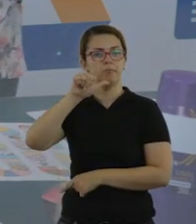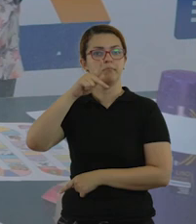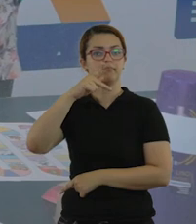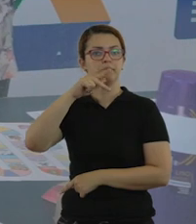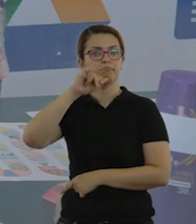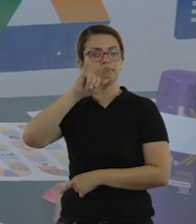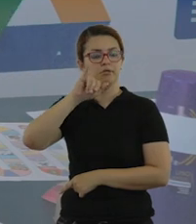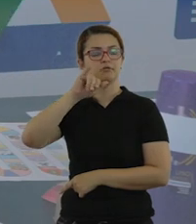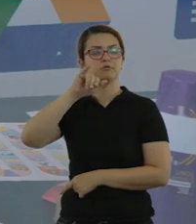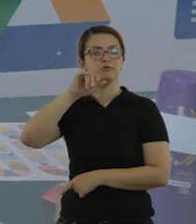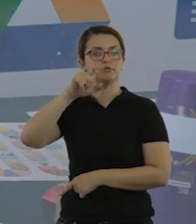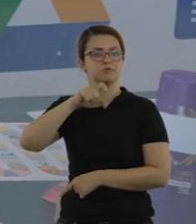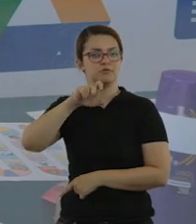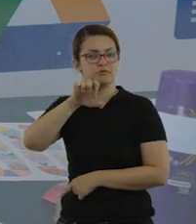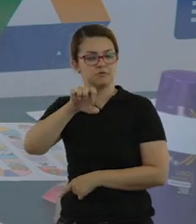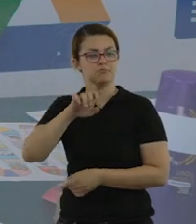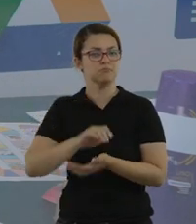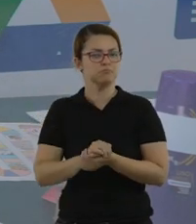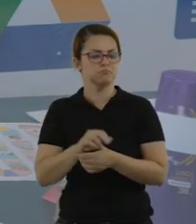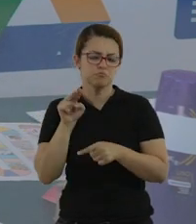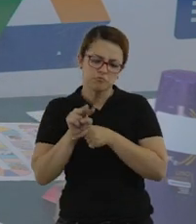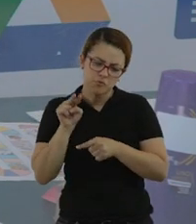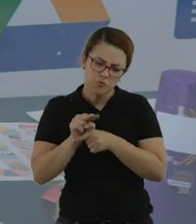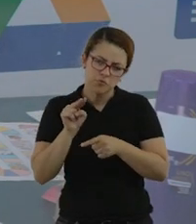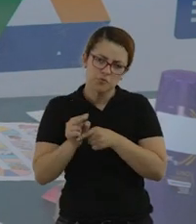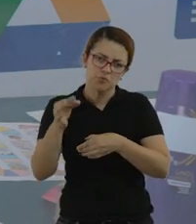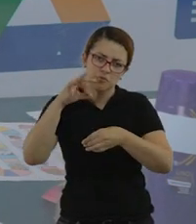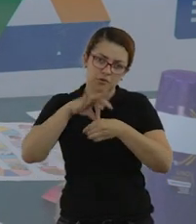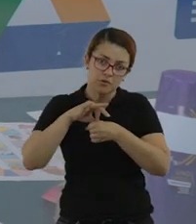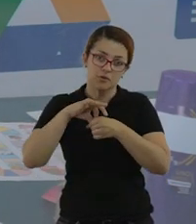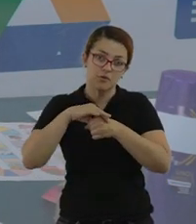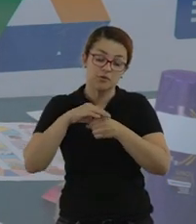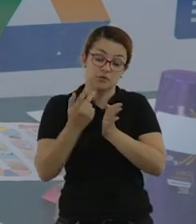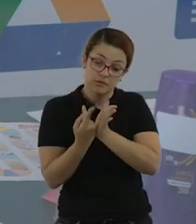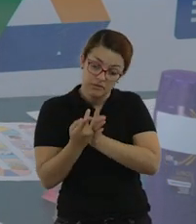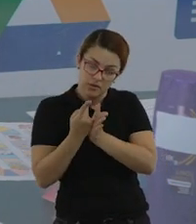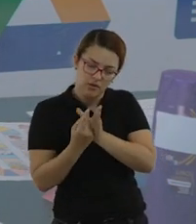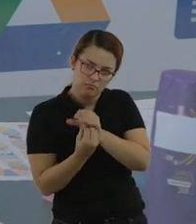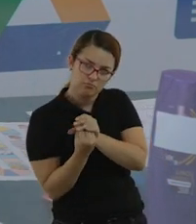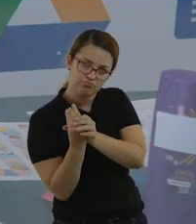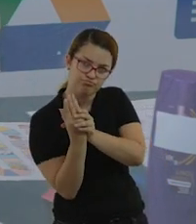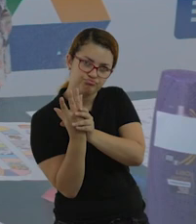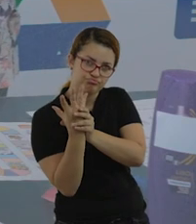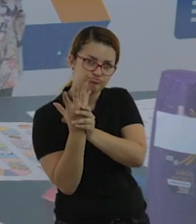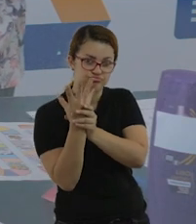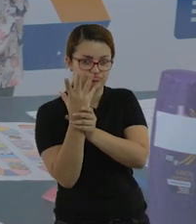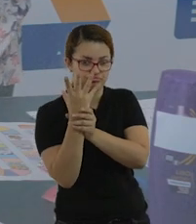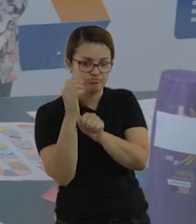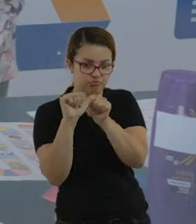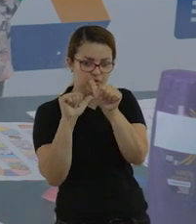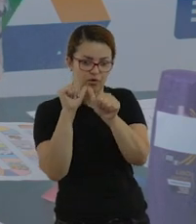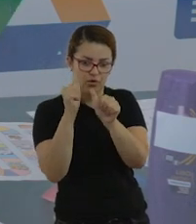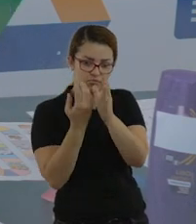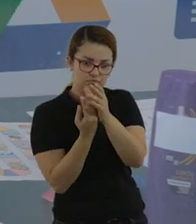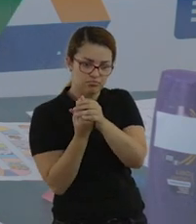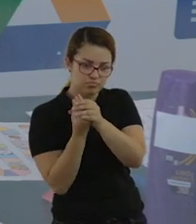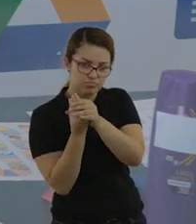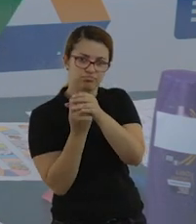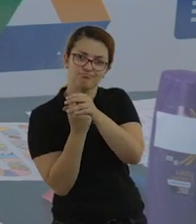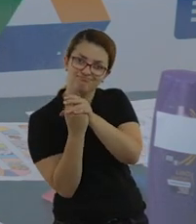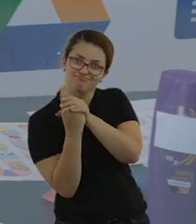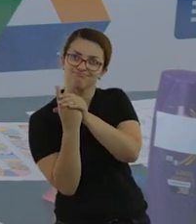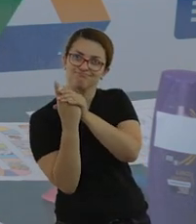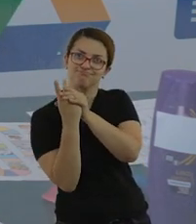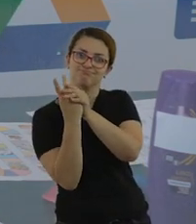alpiste. O alpiste, ele cresce bem rápido também, tá? Cuide, observe o desenvolvimento e desenhe o crescimento da planta em uma folha para cada